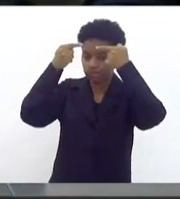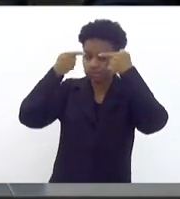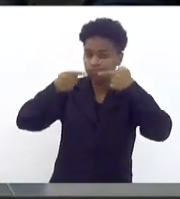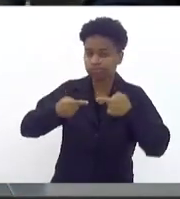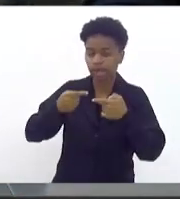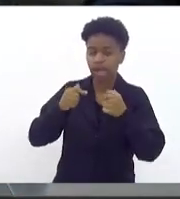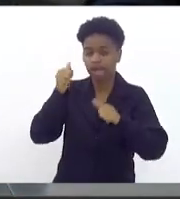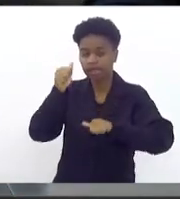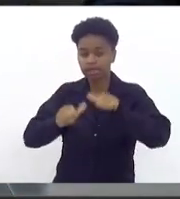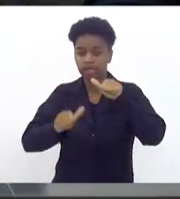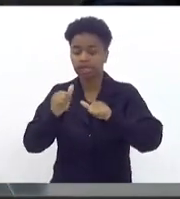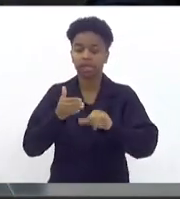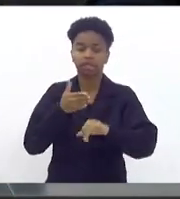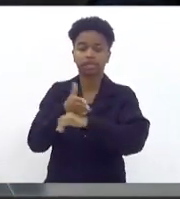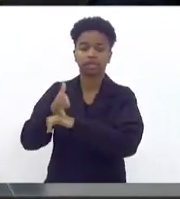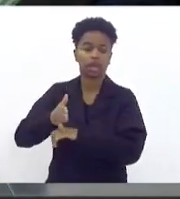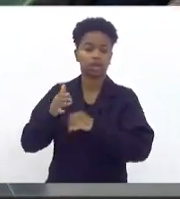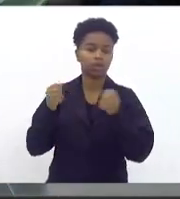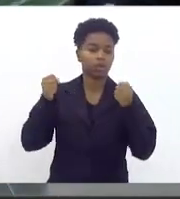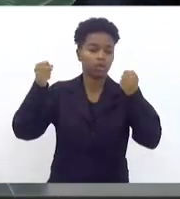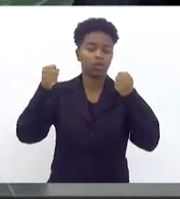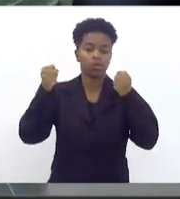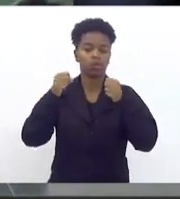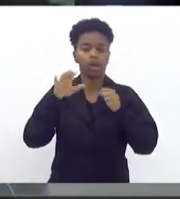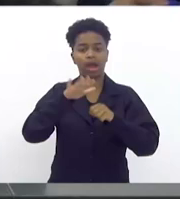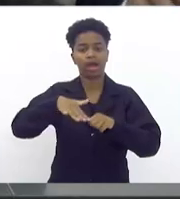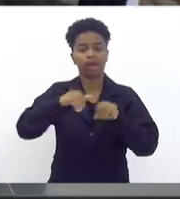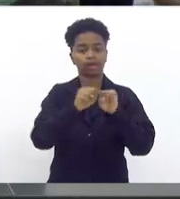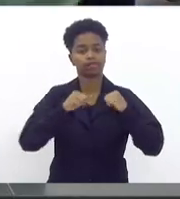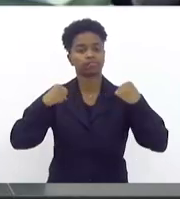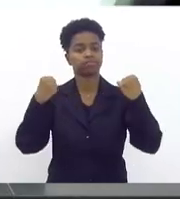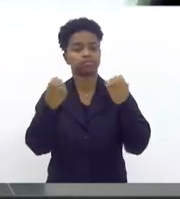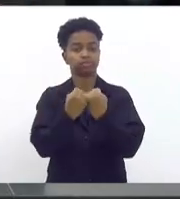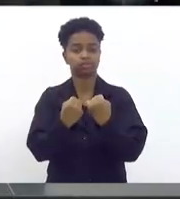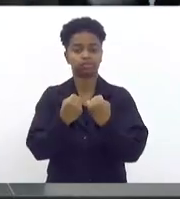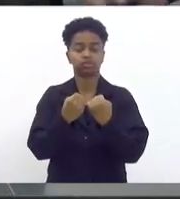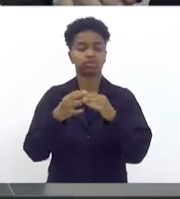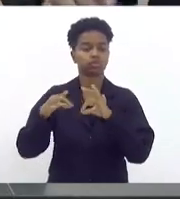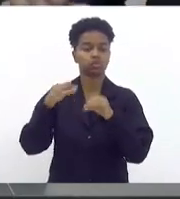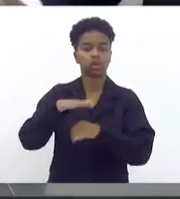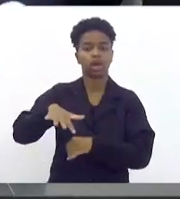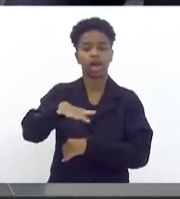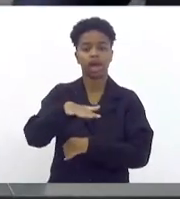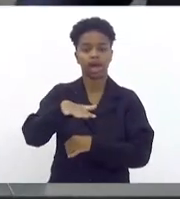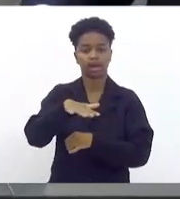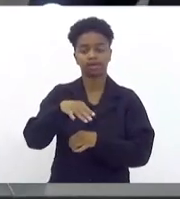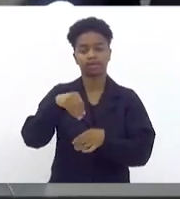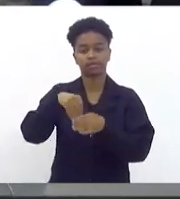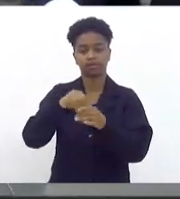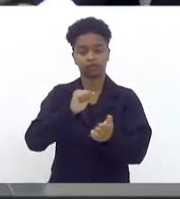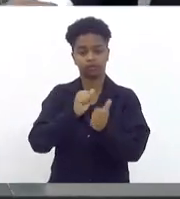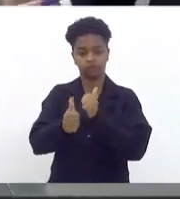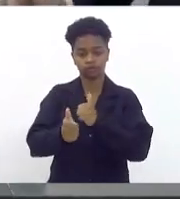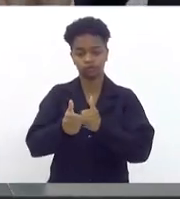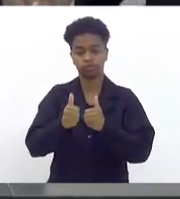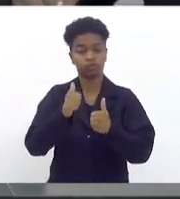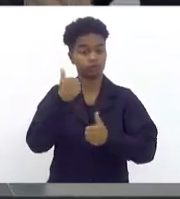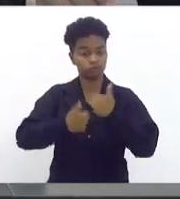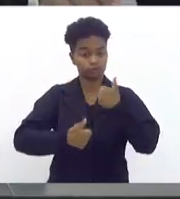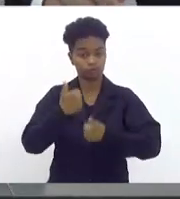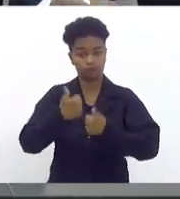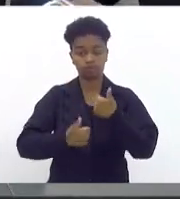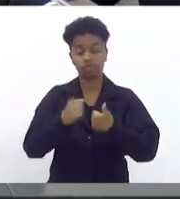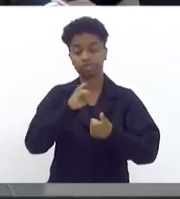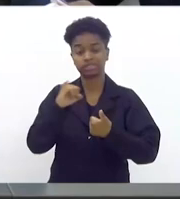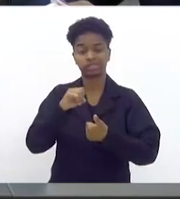dos torcedores e de sistema com monitoramento por imagem em toda a área de uso comum dos estádios de futebol, com capacidade